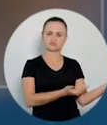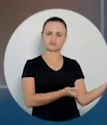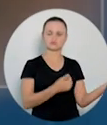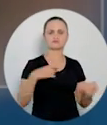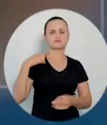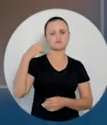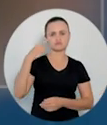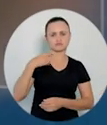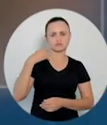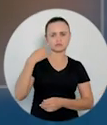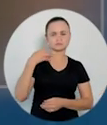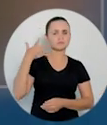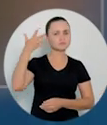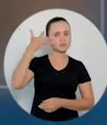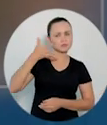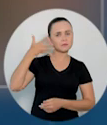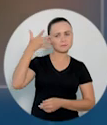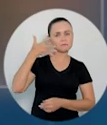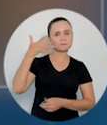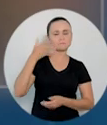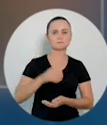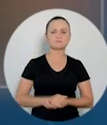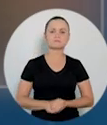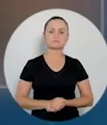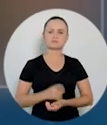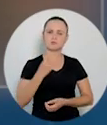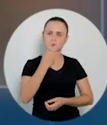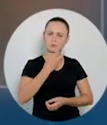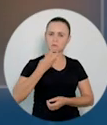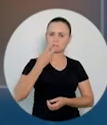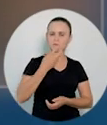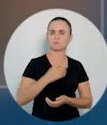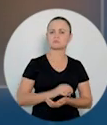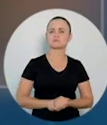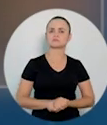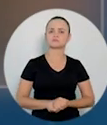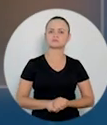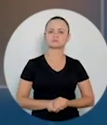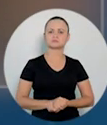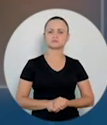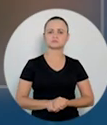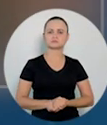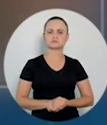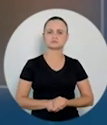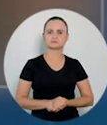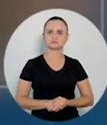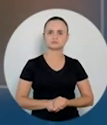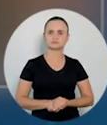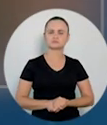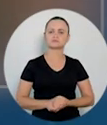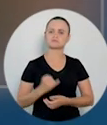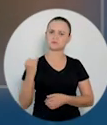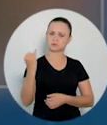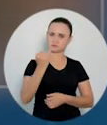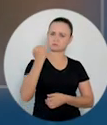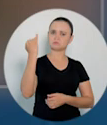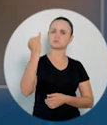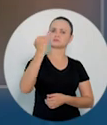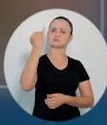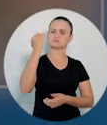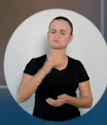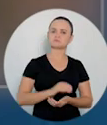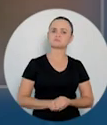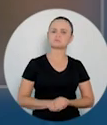tribuna, fazendo uma sustentação oral que já o coloca no